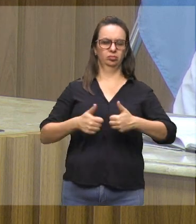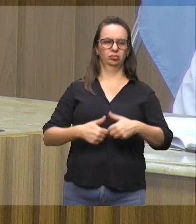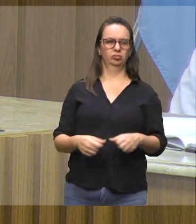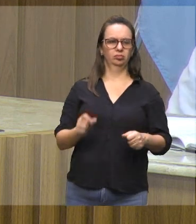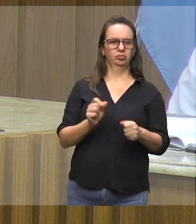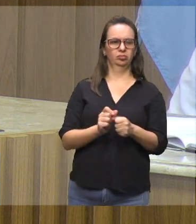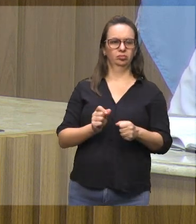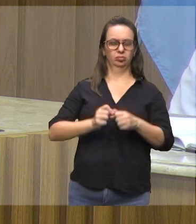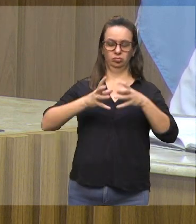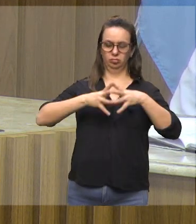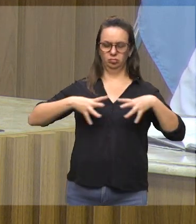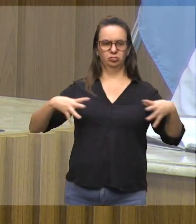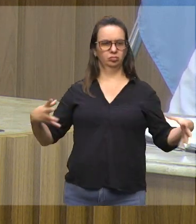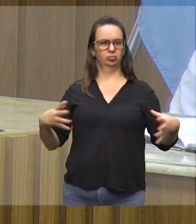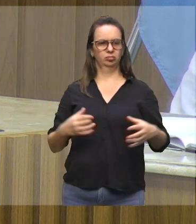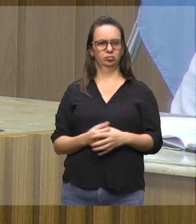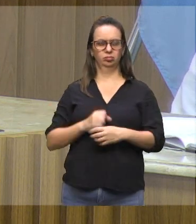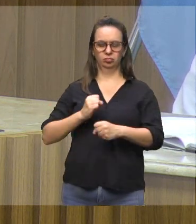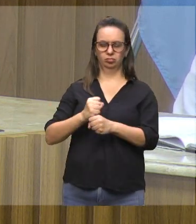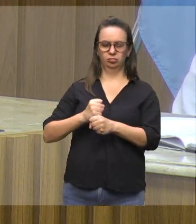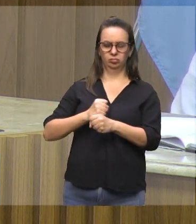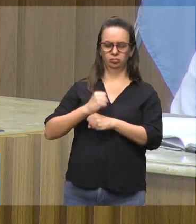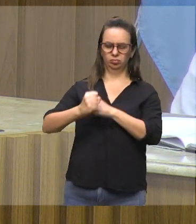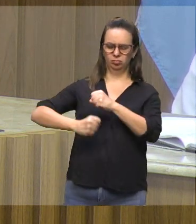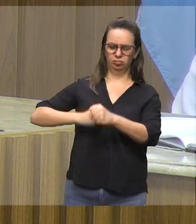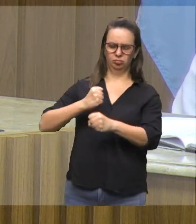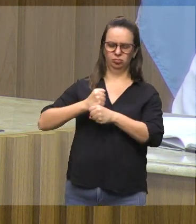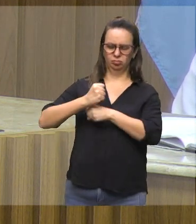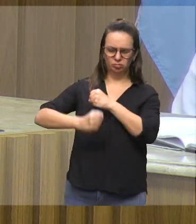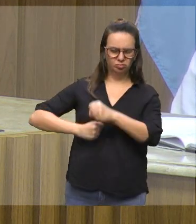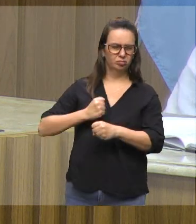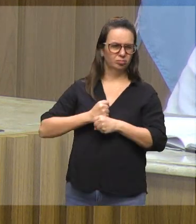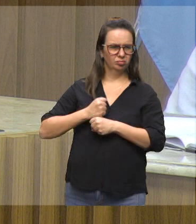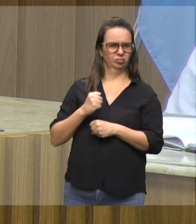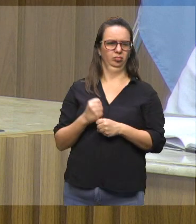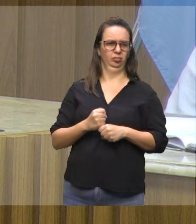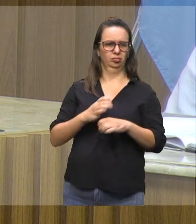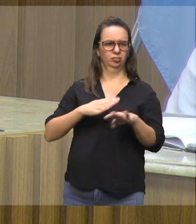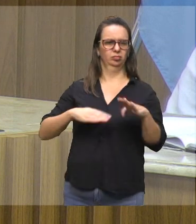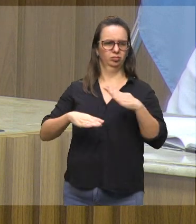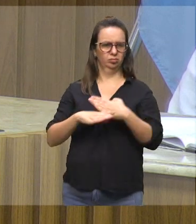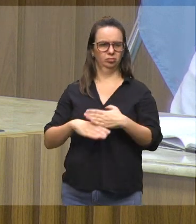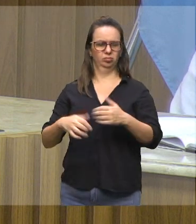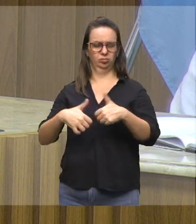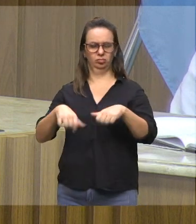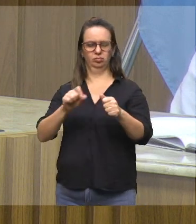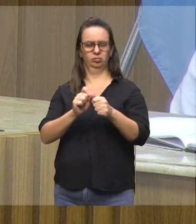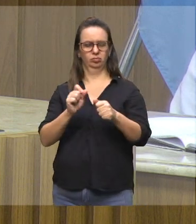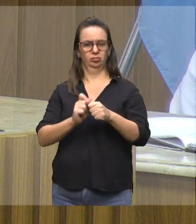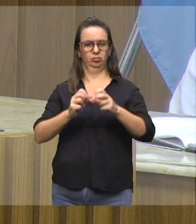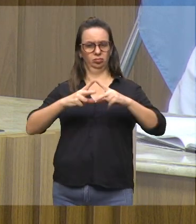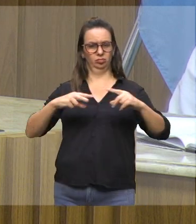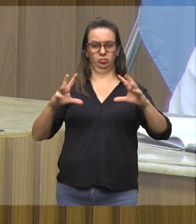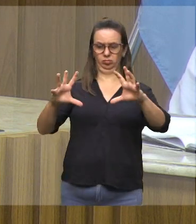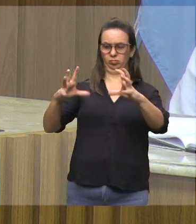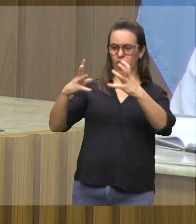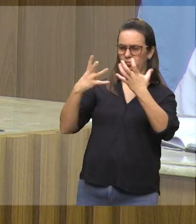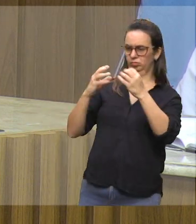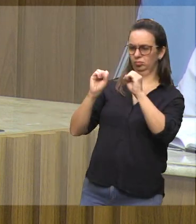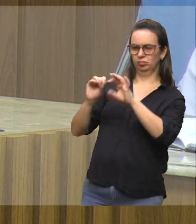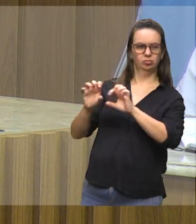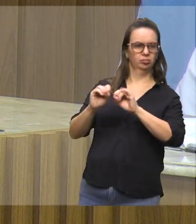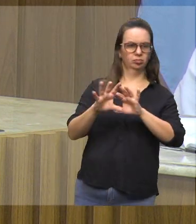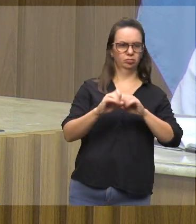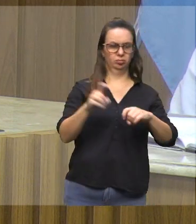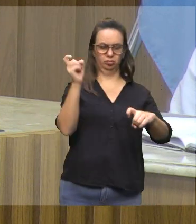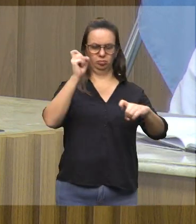mês de maio e que durante o ano todo sejam feitas ações para chamar a atenção sobre a pedofilia e a violência